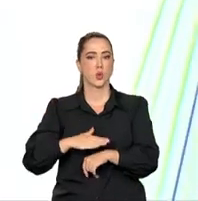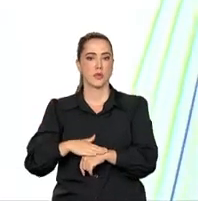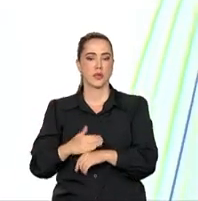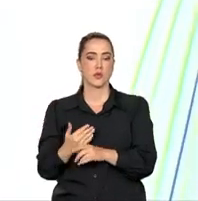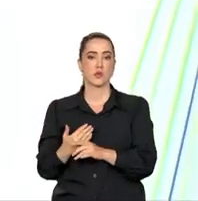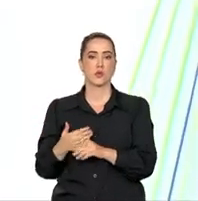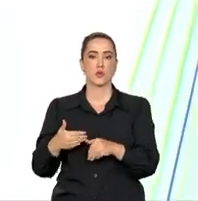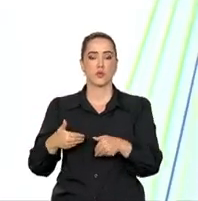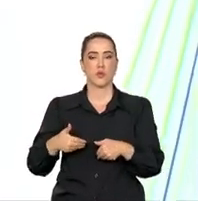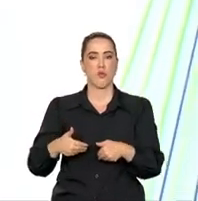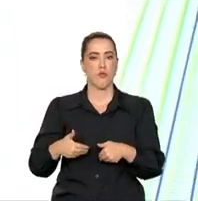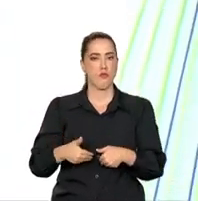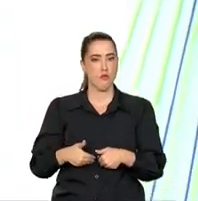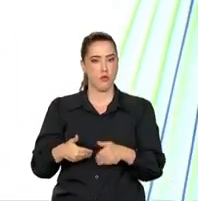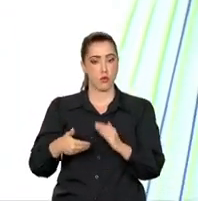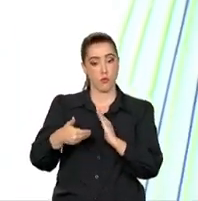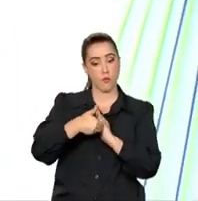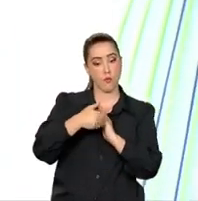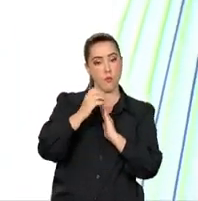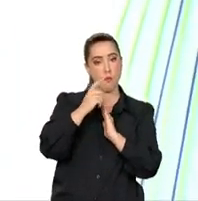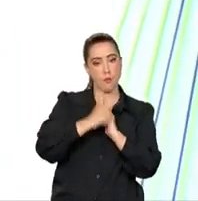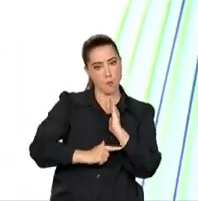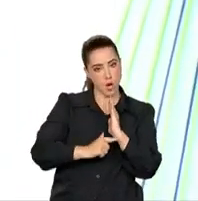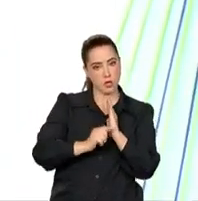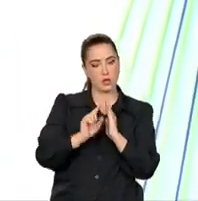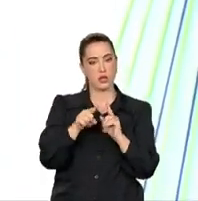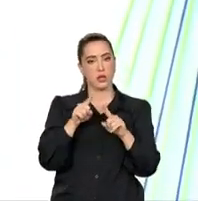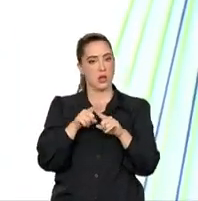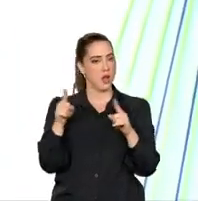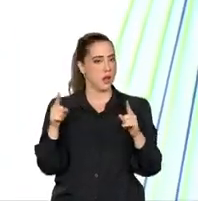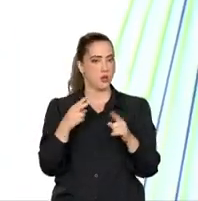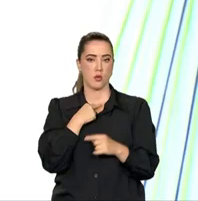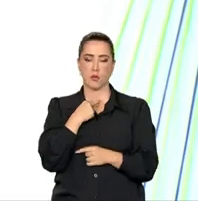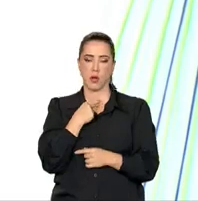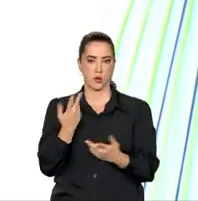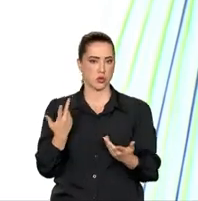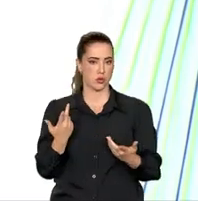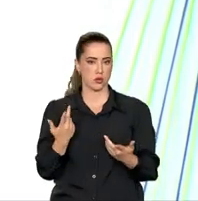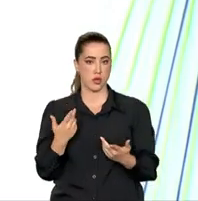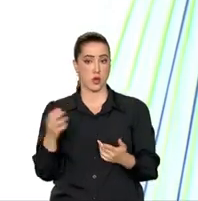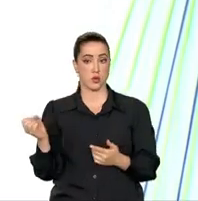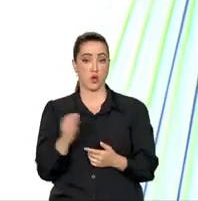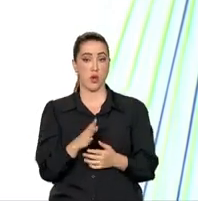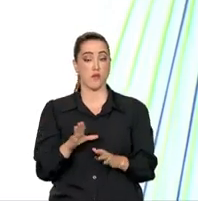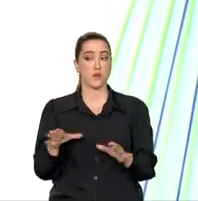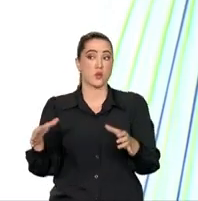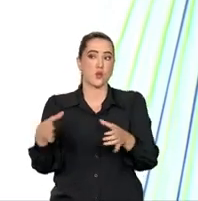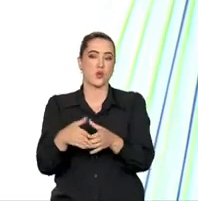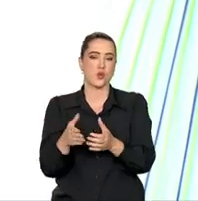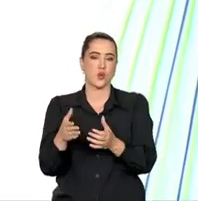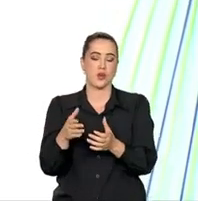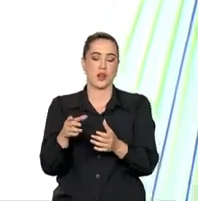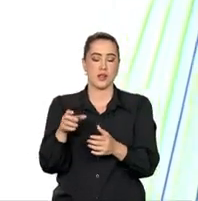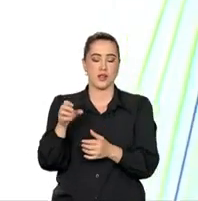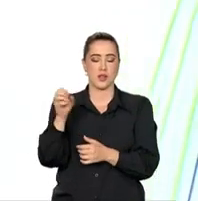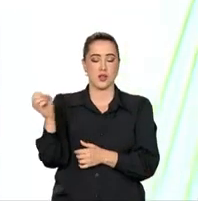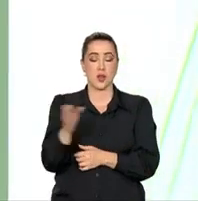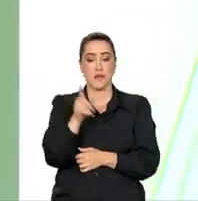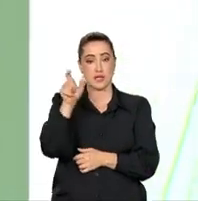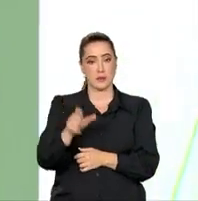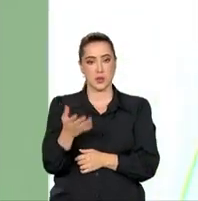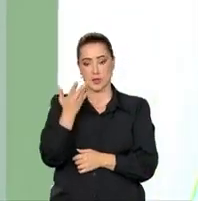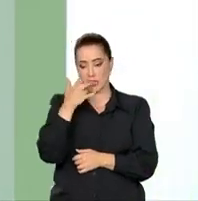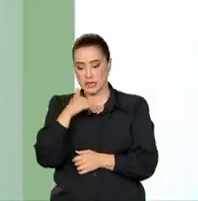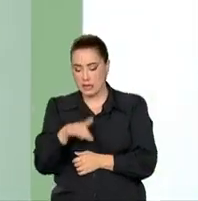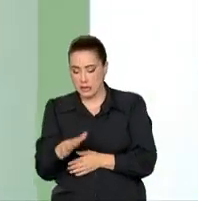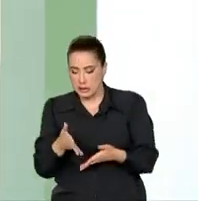Fome Zero, é não deixar, não perder nenhum das novas gerações. Nenhuma pessoa, nenhuma